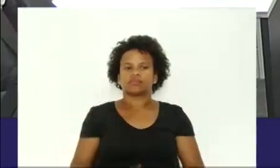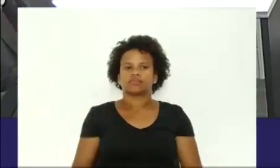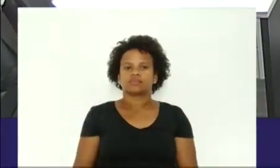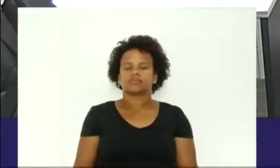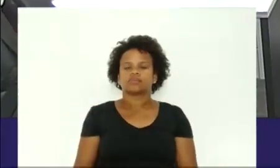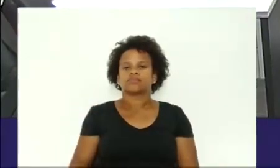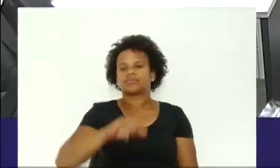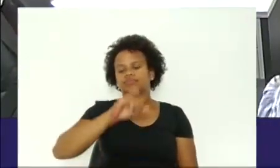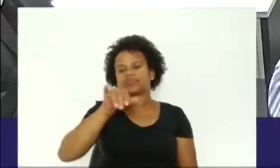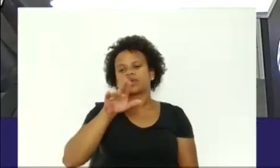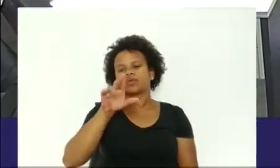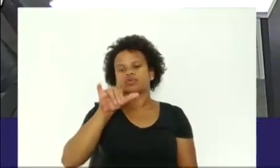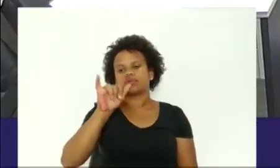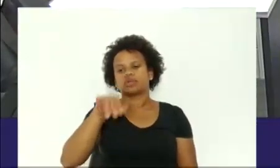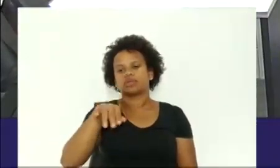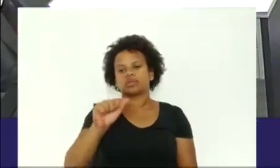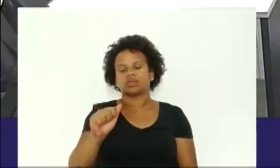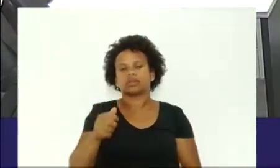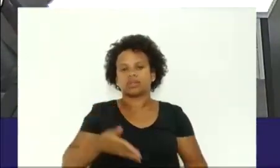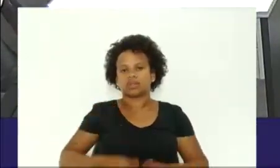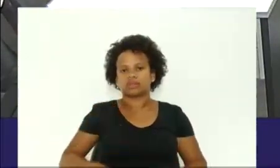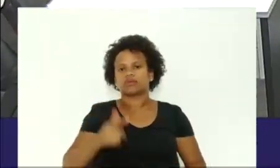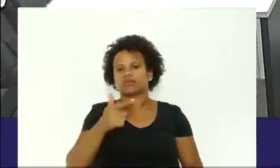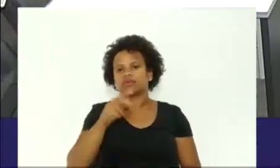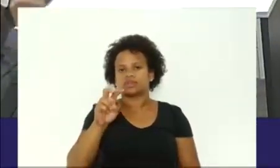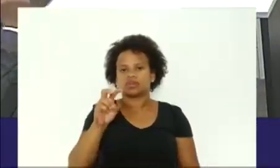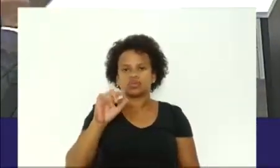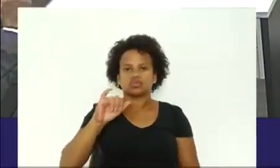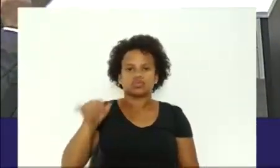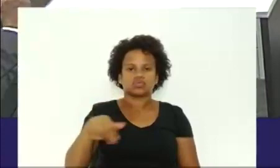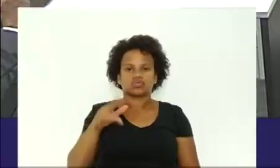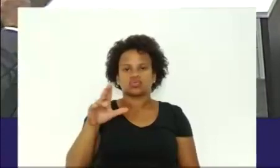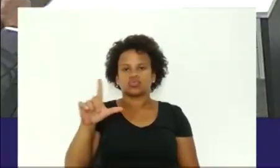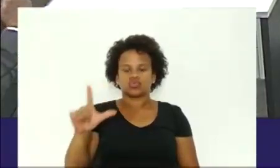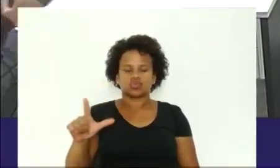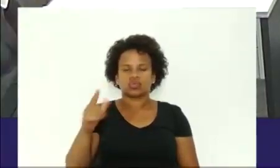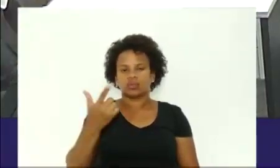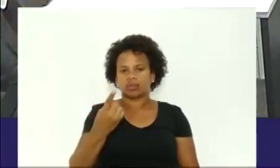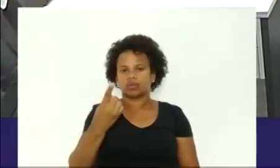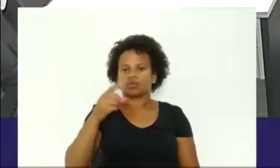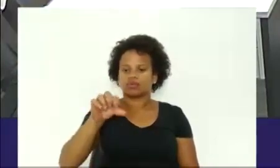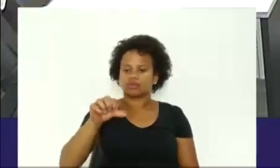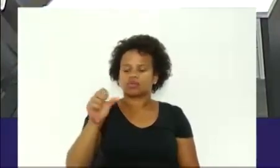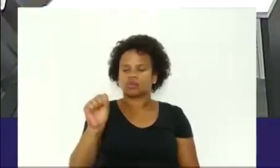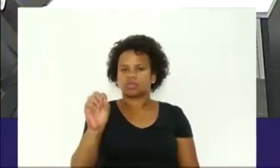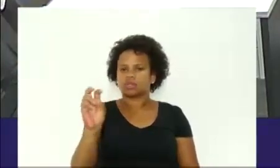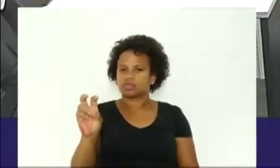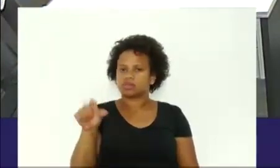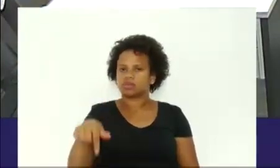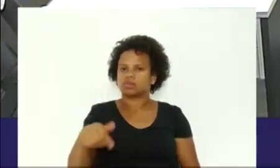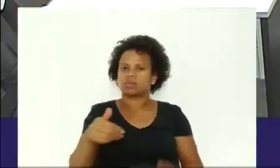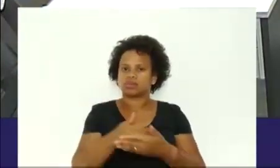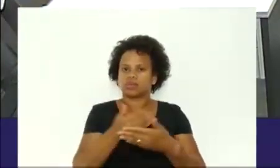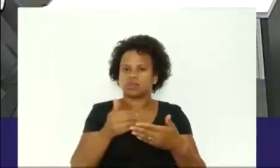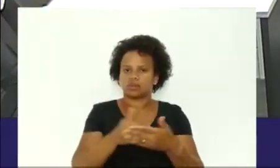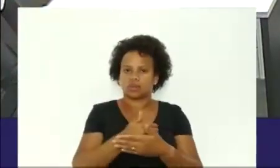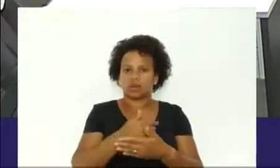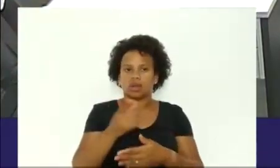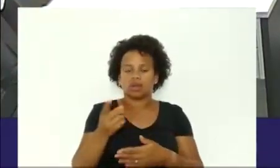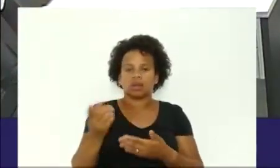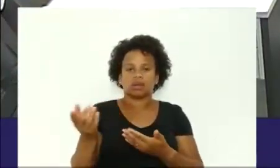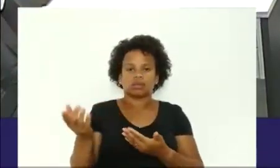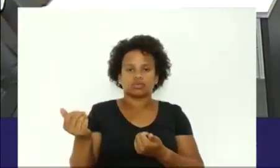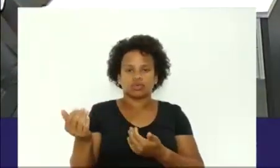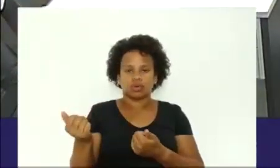Juliana Cristina Gonçalves nasceu em 25 de julho de 1985 em Botucatu. A mais nova de três